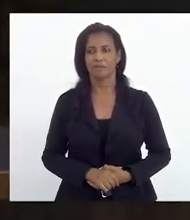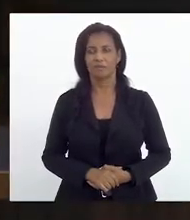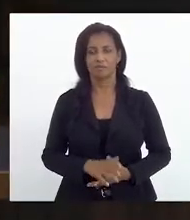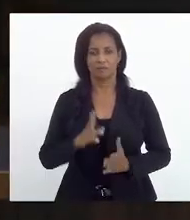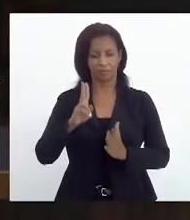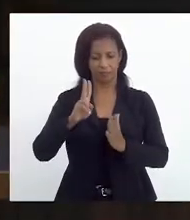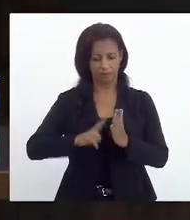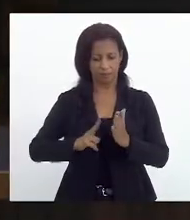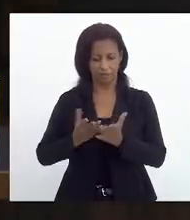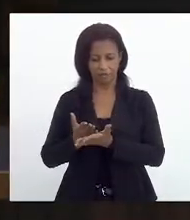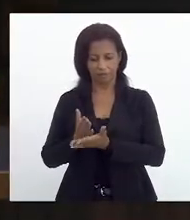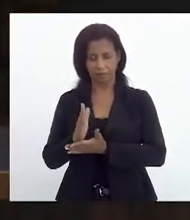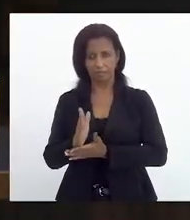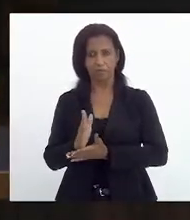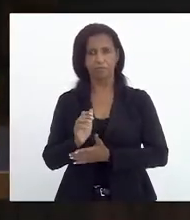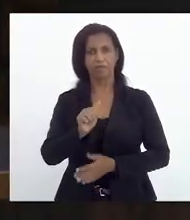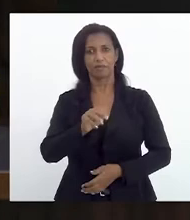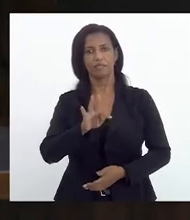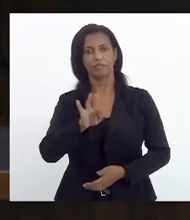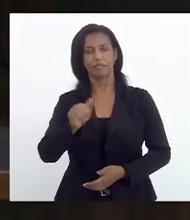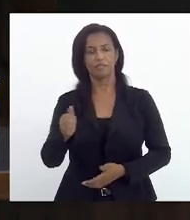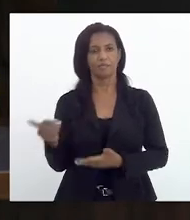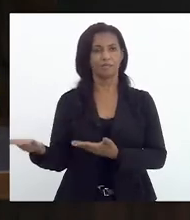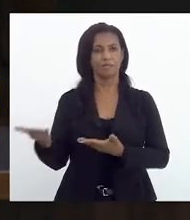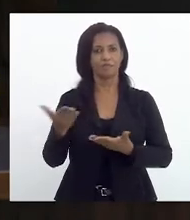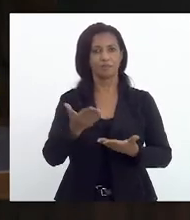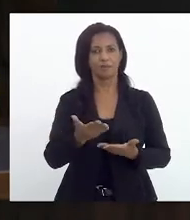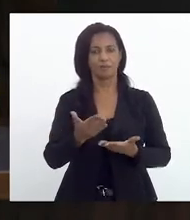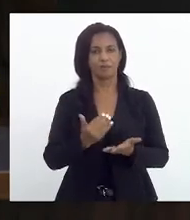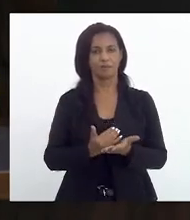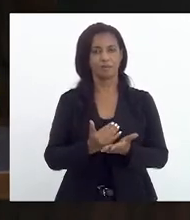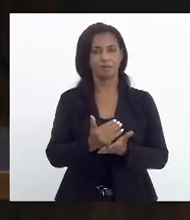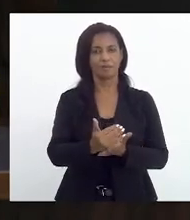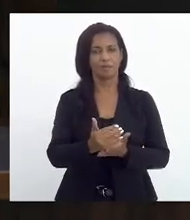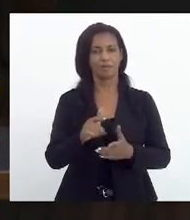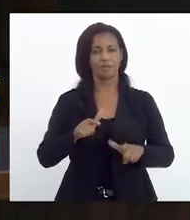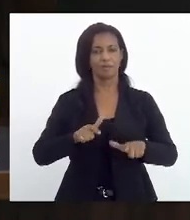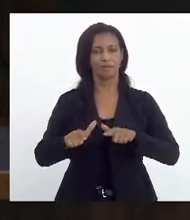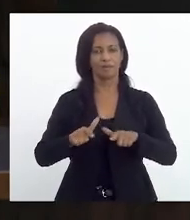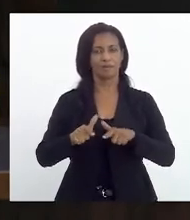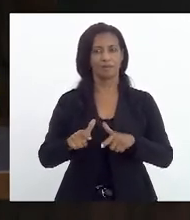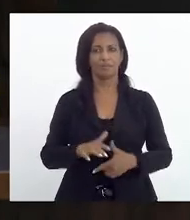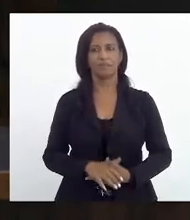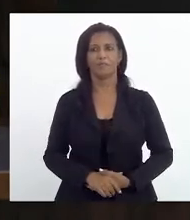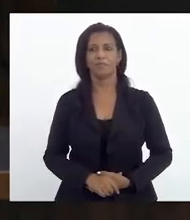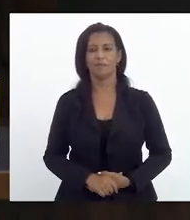a lida e aprovada a ata passa seu expediente inicial